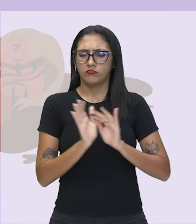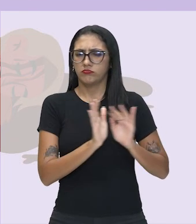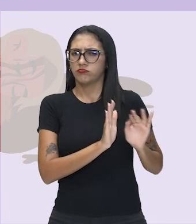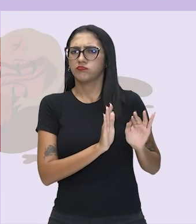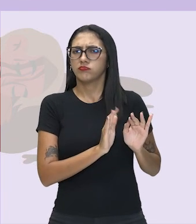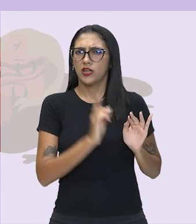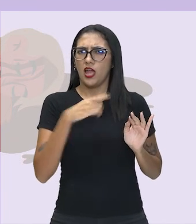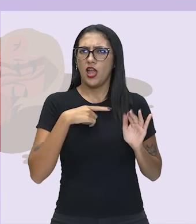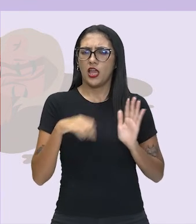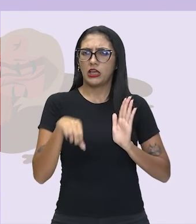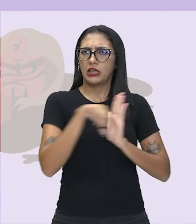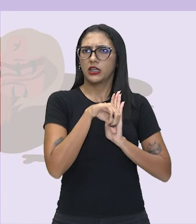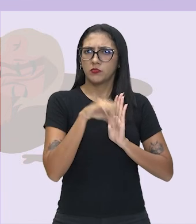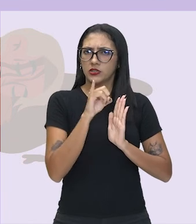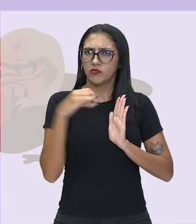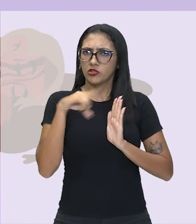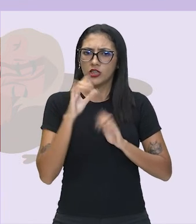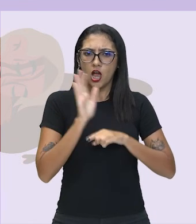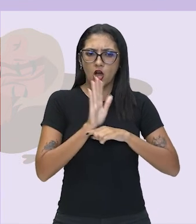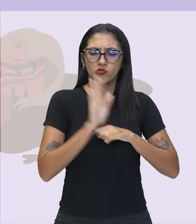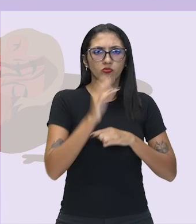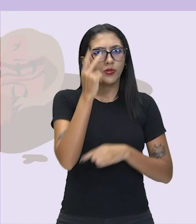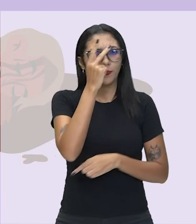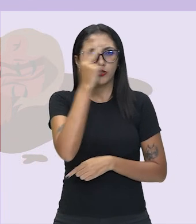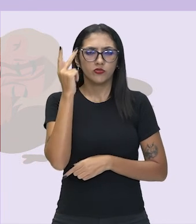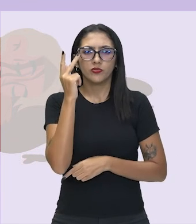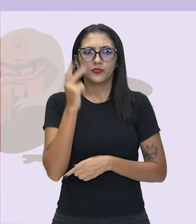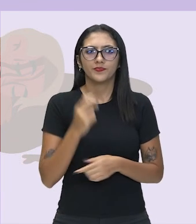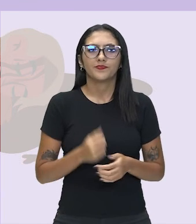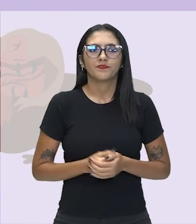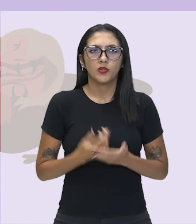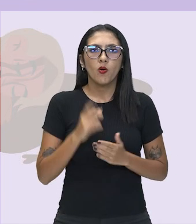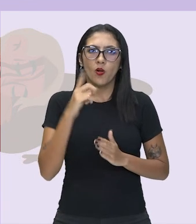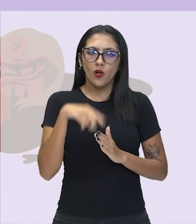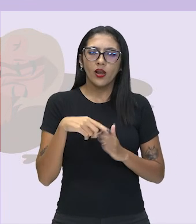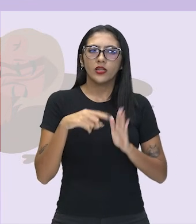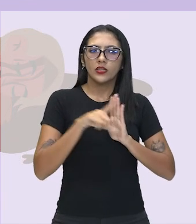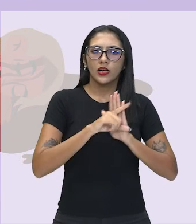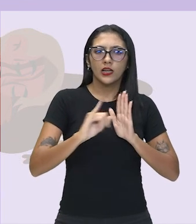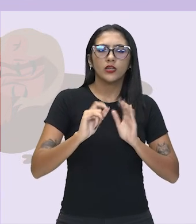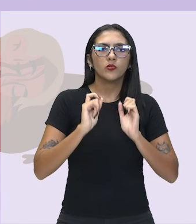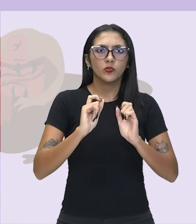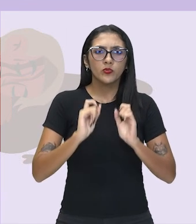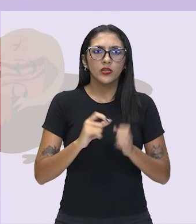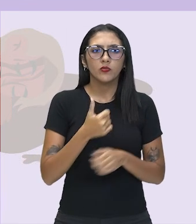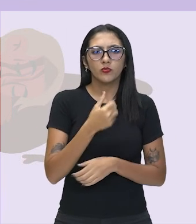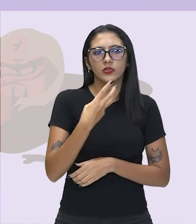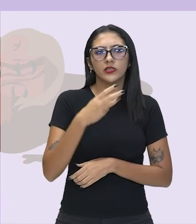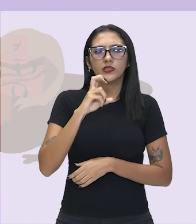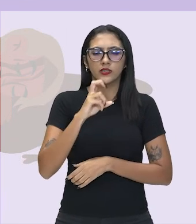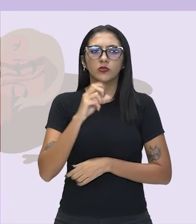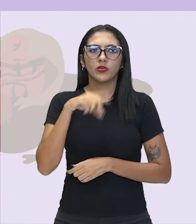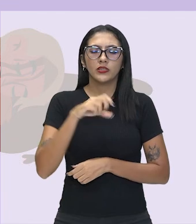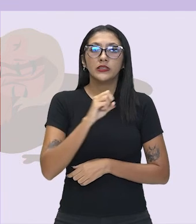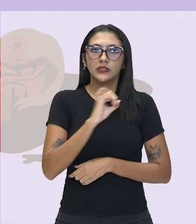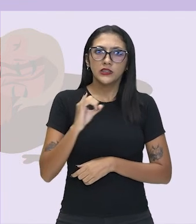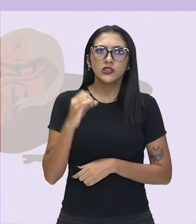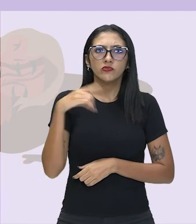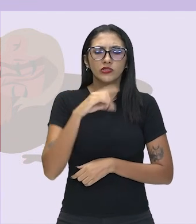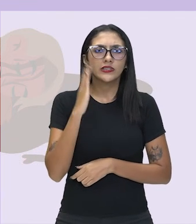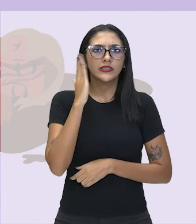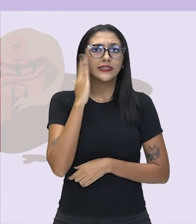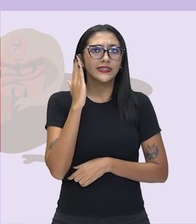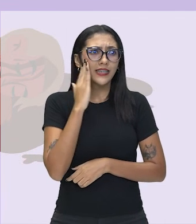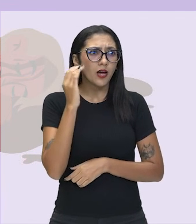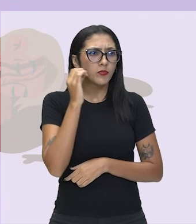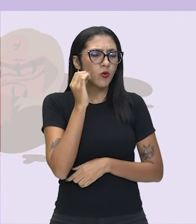artigo 135 do Código Penal, onde diz que deixar de prestar assistência quando possível fazê-lo, sem